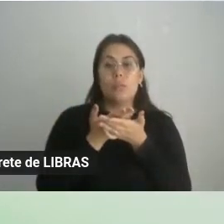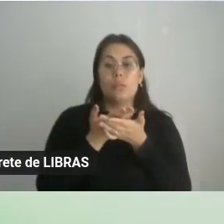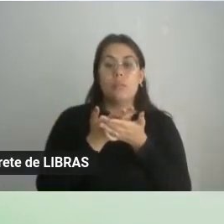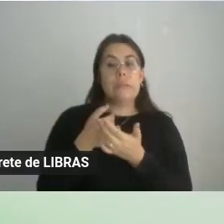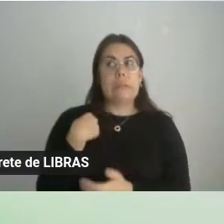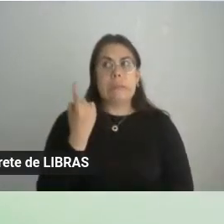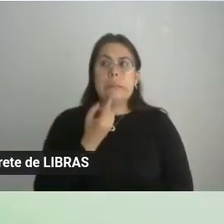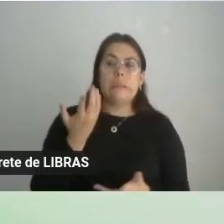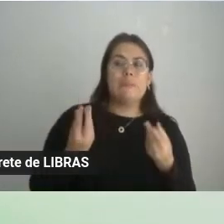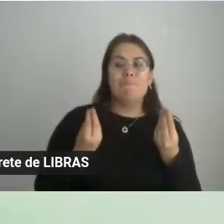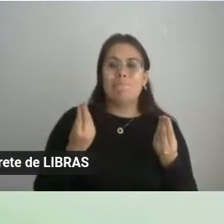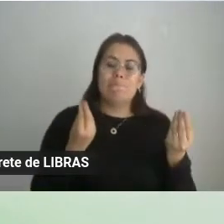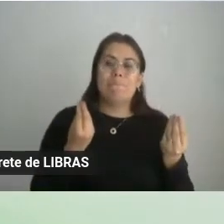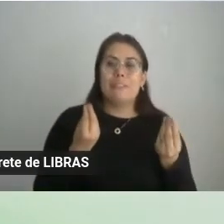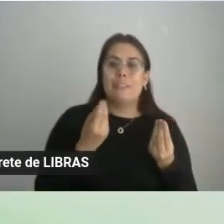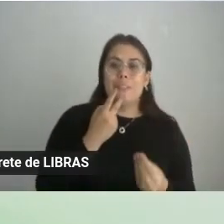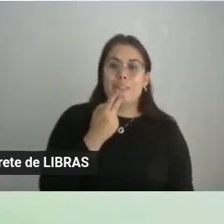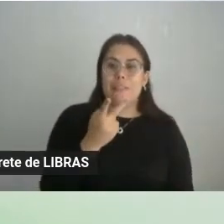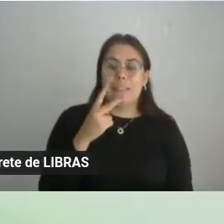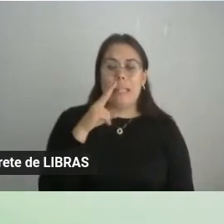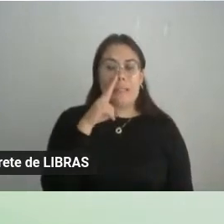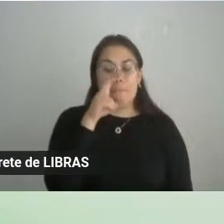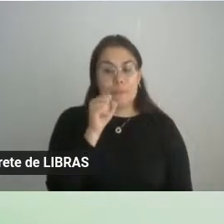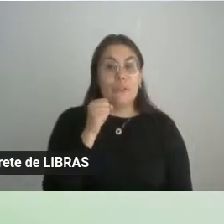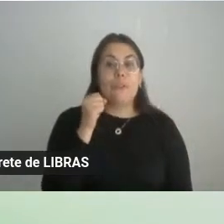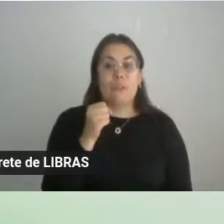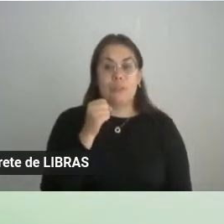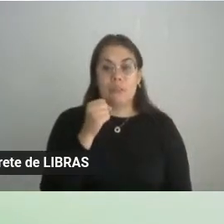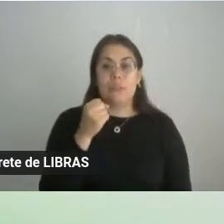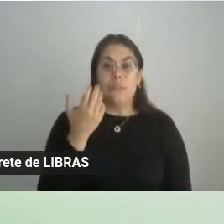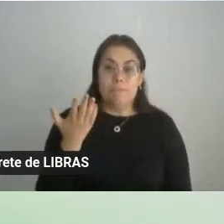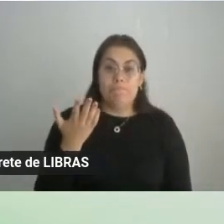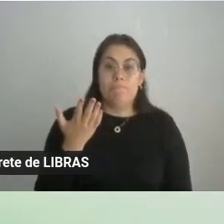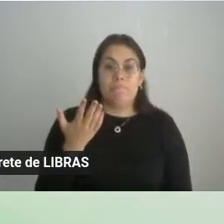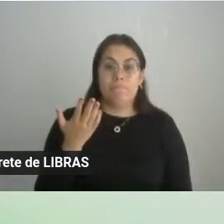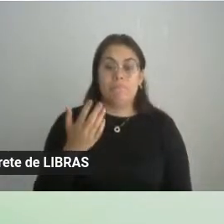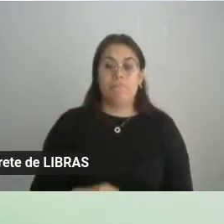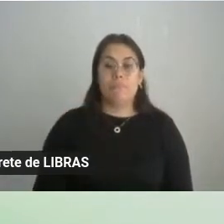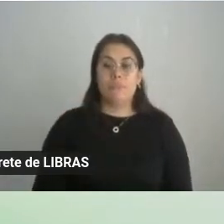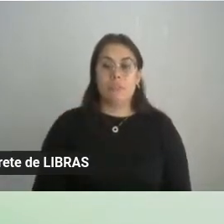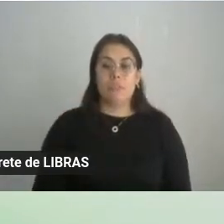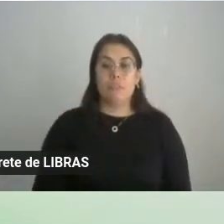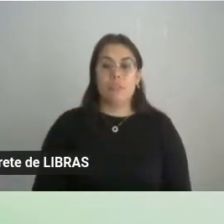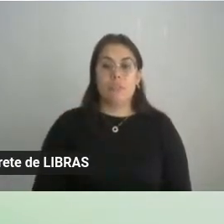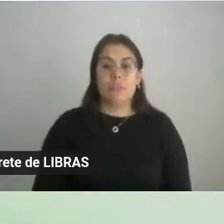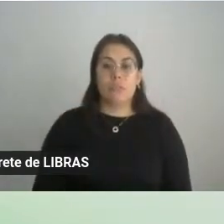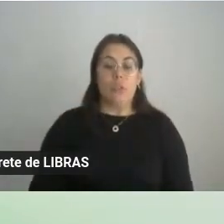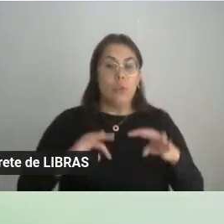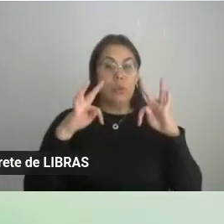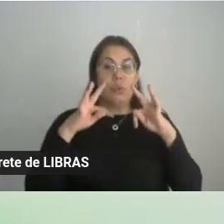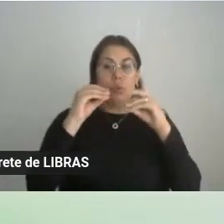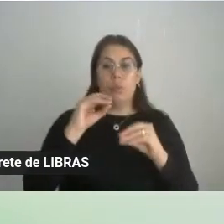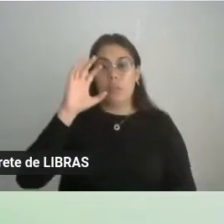né, porque é muito forte. Então, eu creio que tudo isso que está acontecendo é de